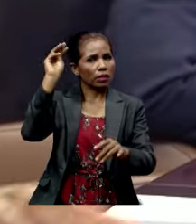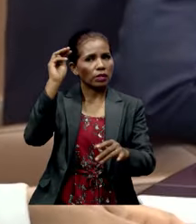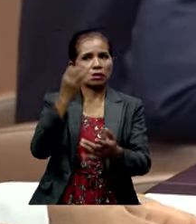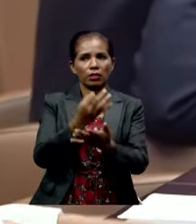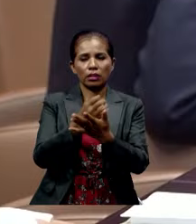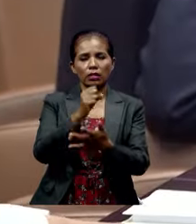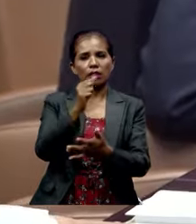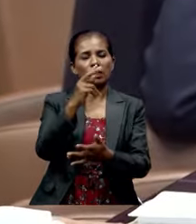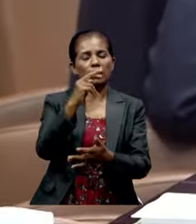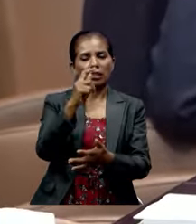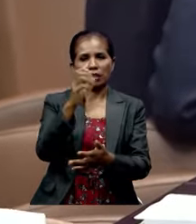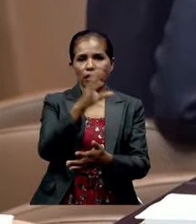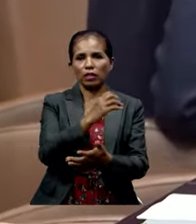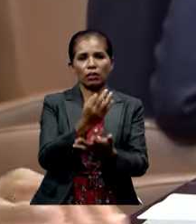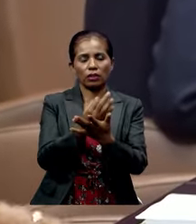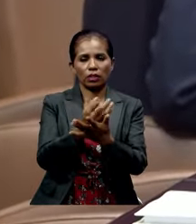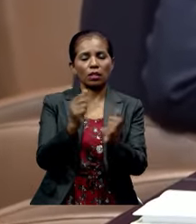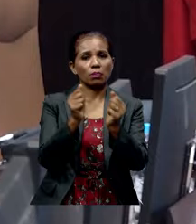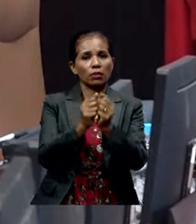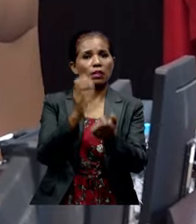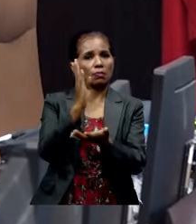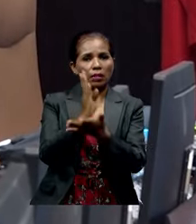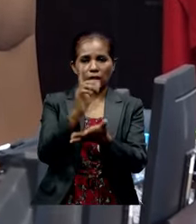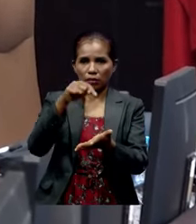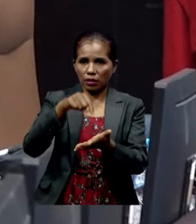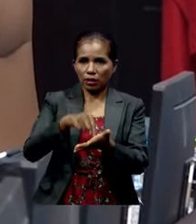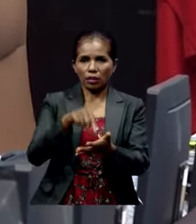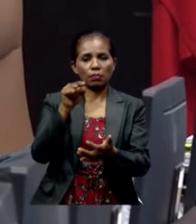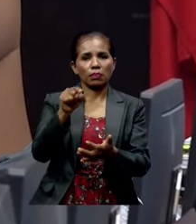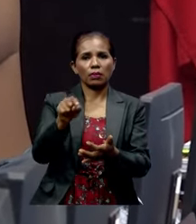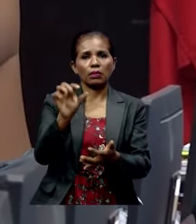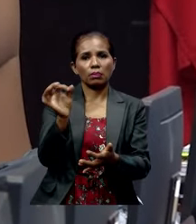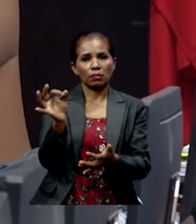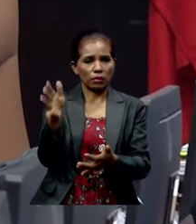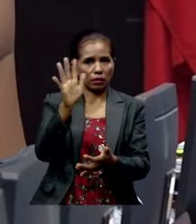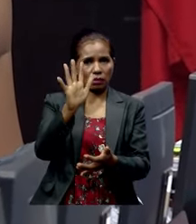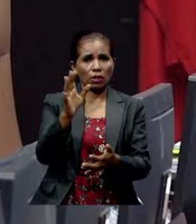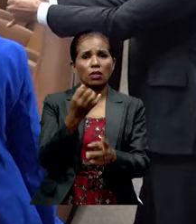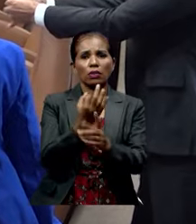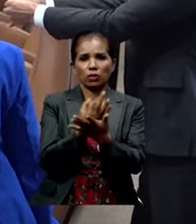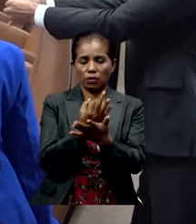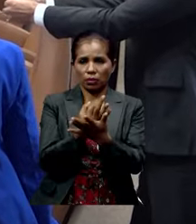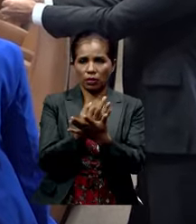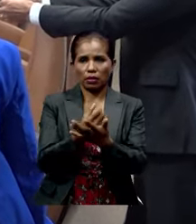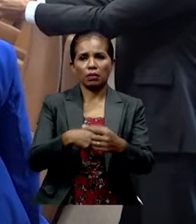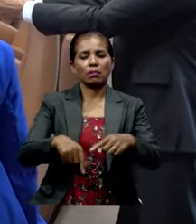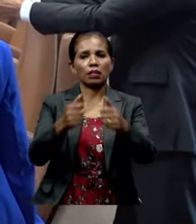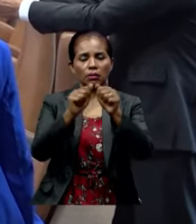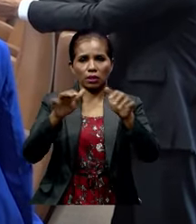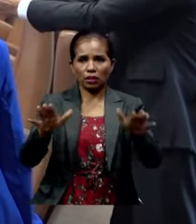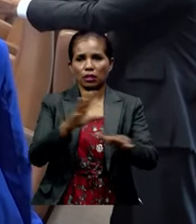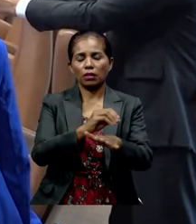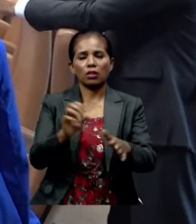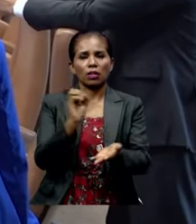Santina Cardoso, o total bilhão ida, ponto senur resin lima. O seu orçamento né, cobre a administração central, a raio a